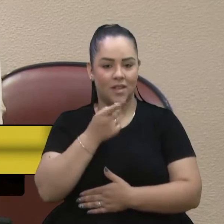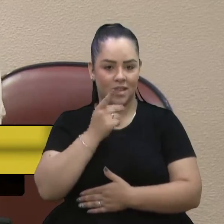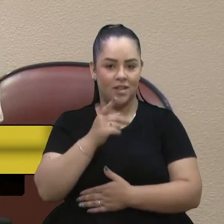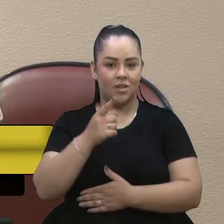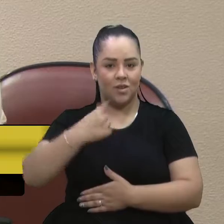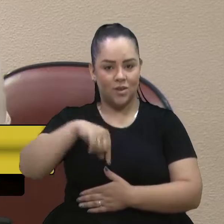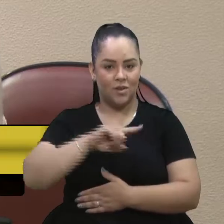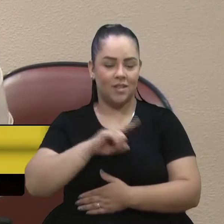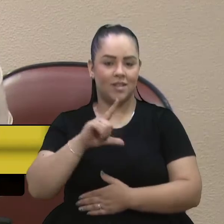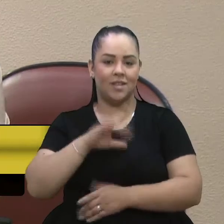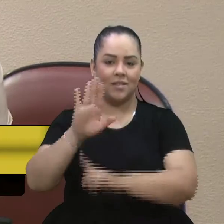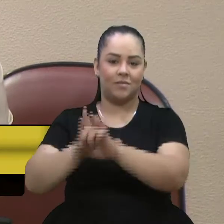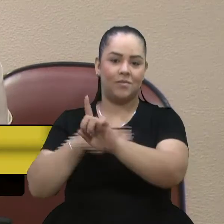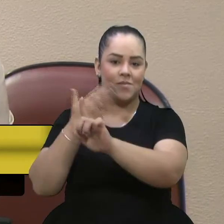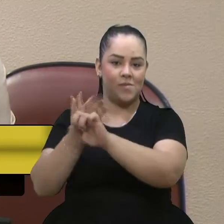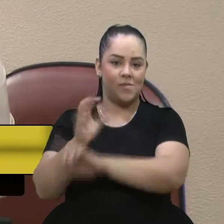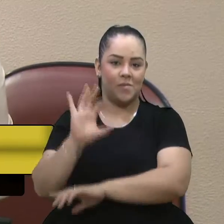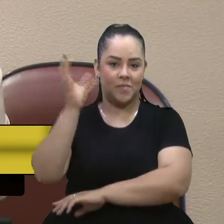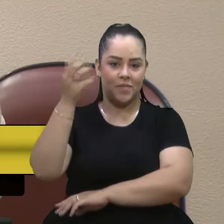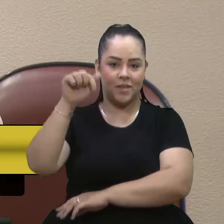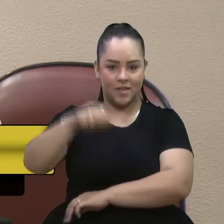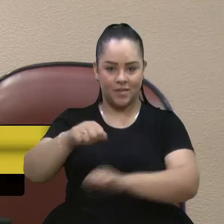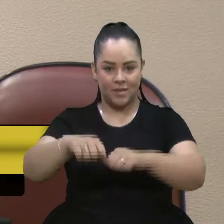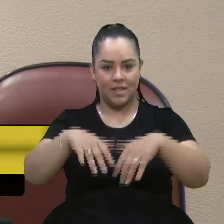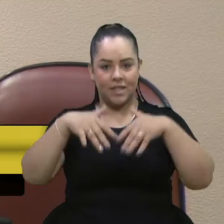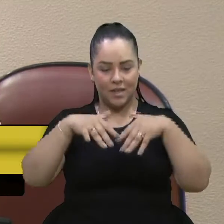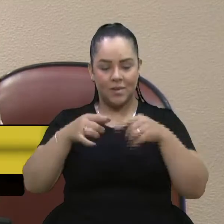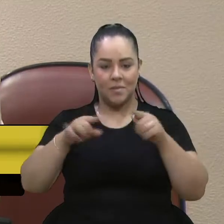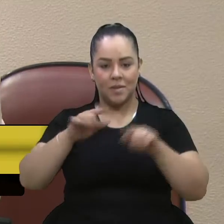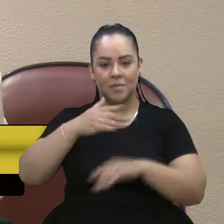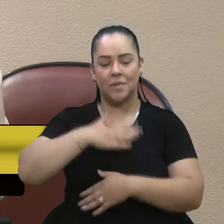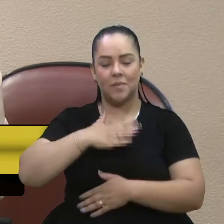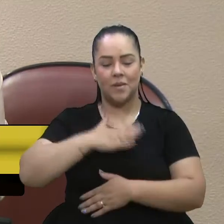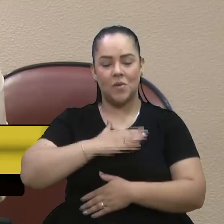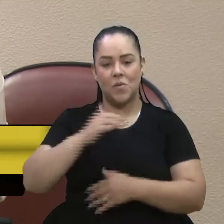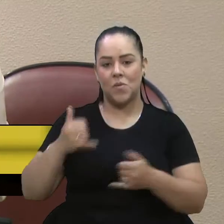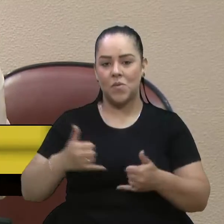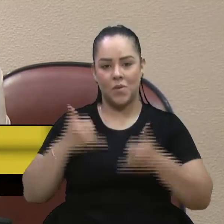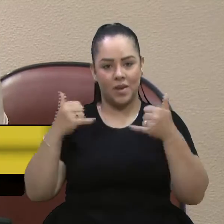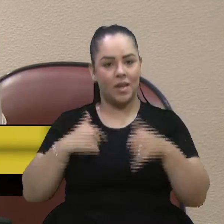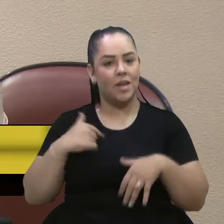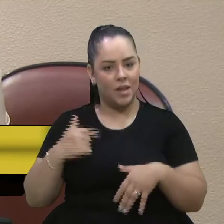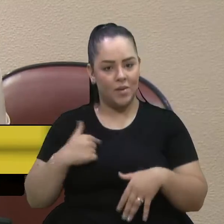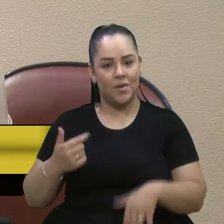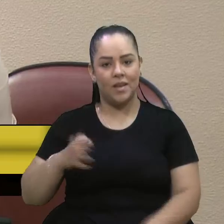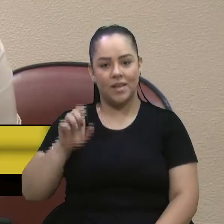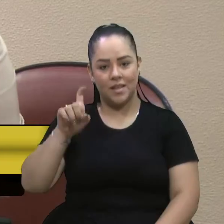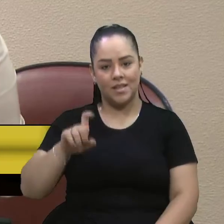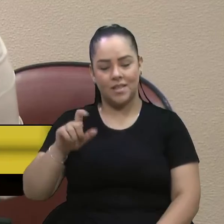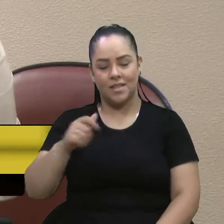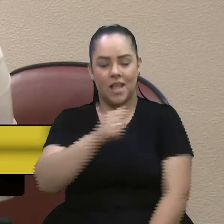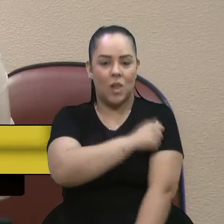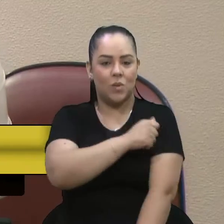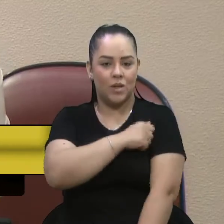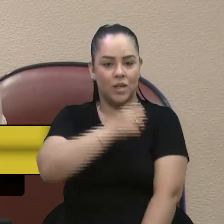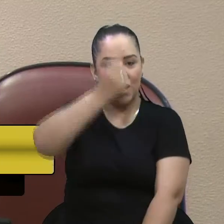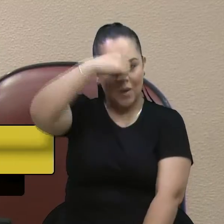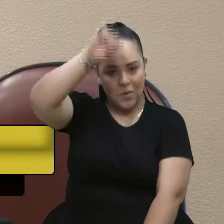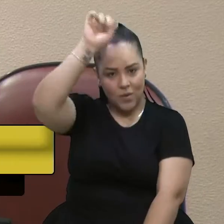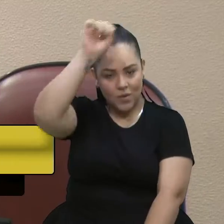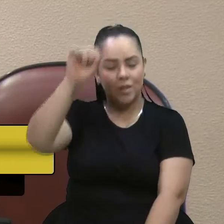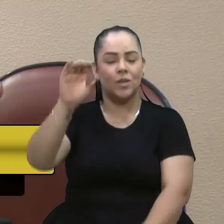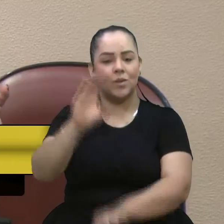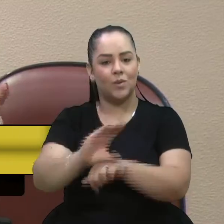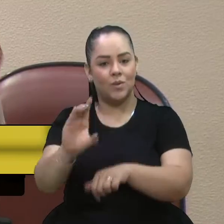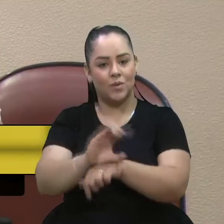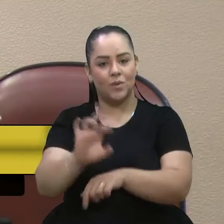essa homenagem sendo realizada aqui no plenário. Mas, para mim, é um grande orgulho, como egressa da UCS, como aluna do curso de Relações Públicas, e,